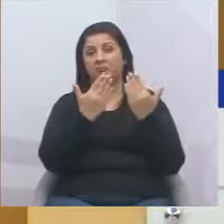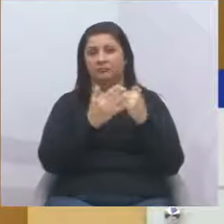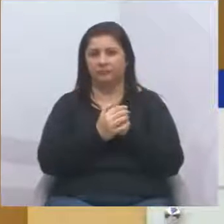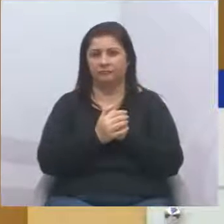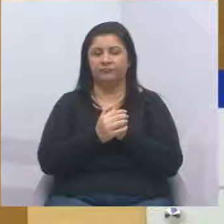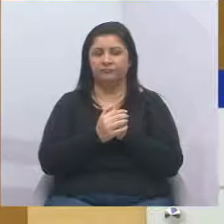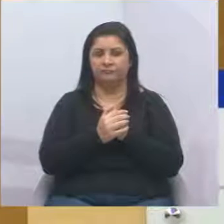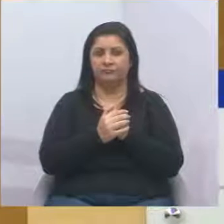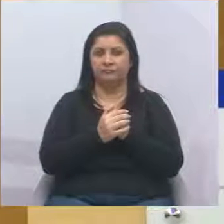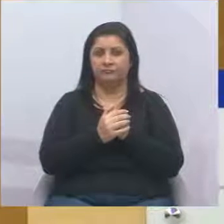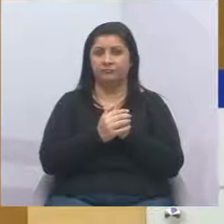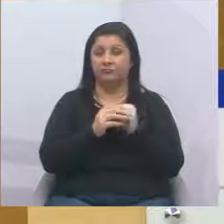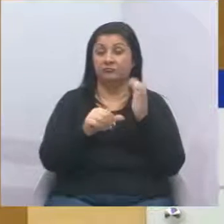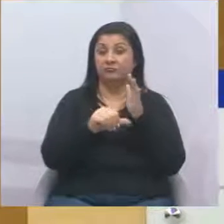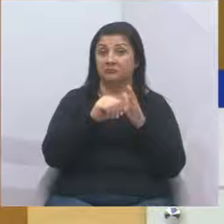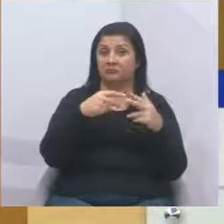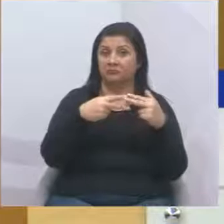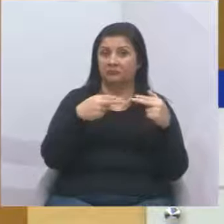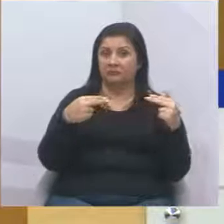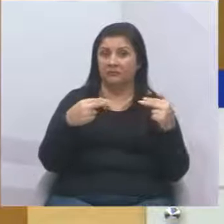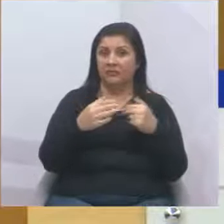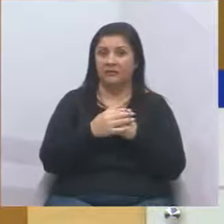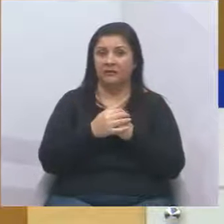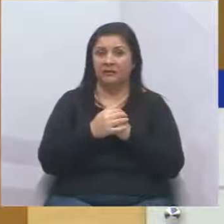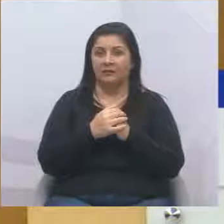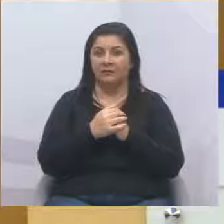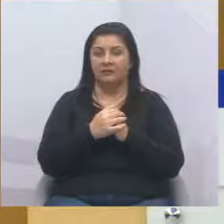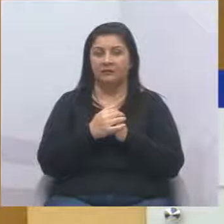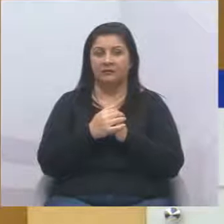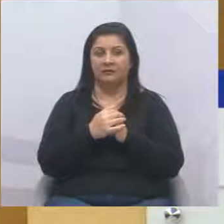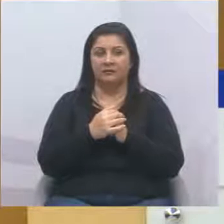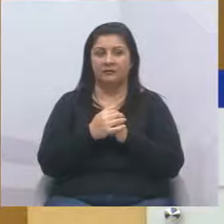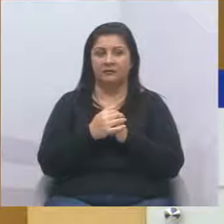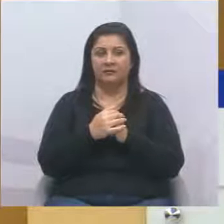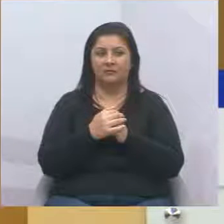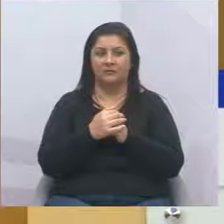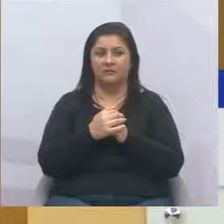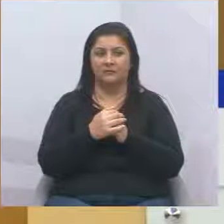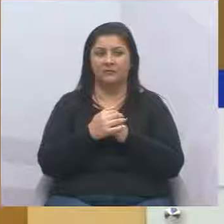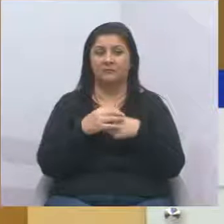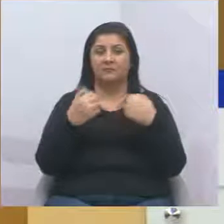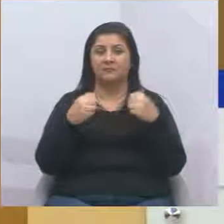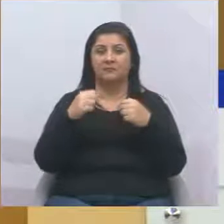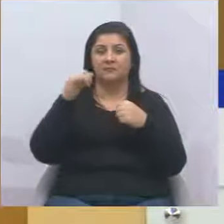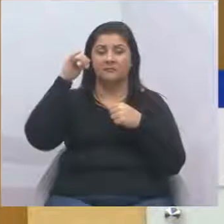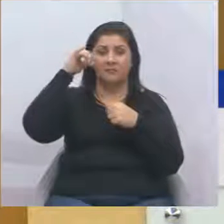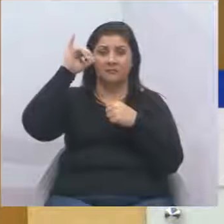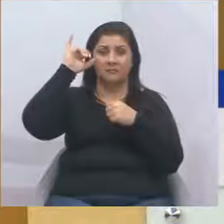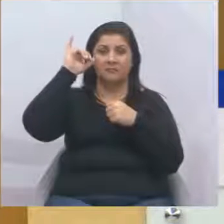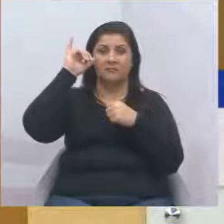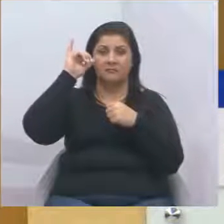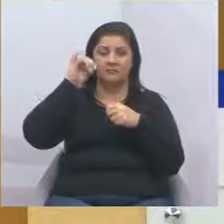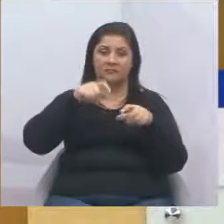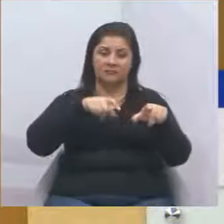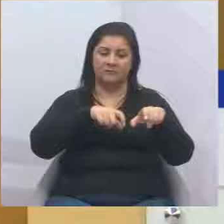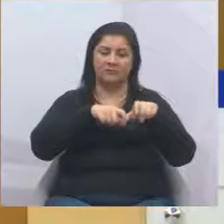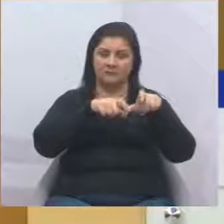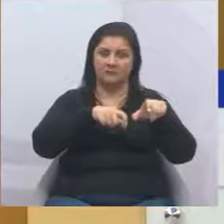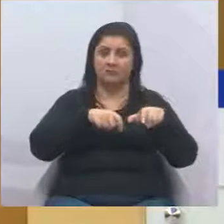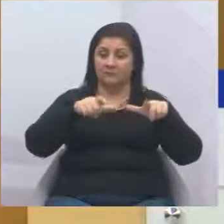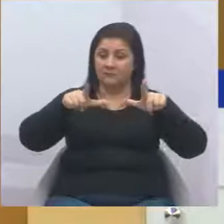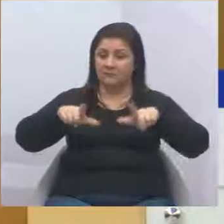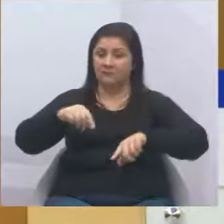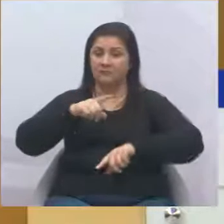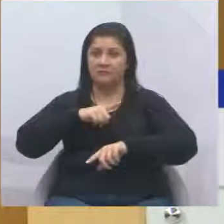primeira medida de segurança contra intoxicações por vegetais ornamentais é evitar o seu cultivo em locais frequentados por